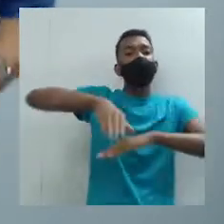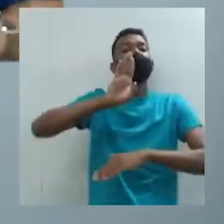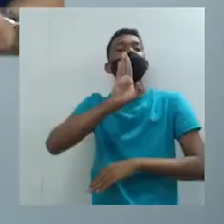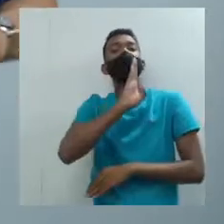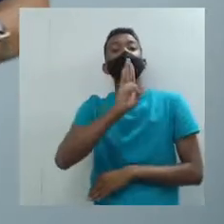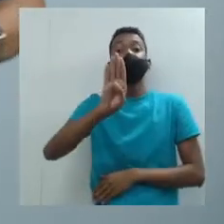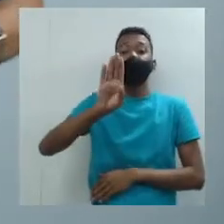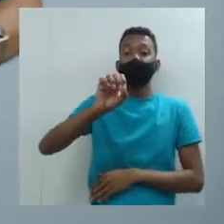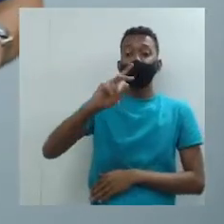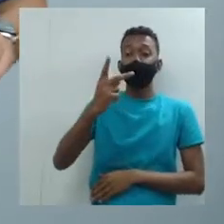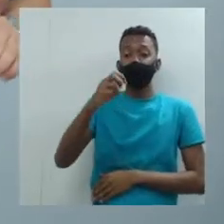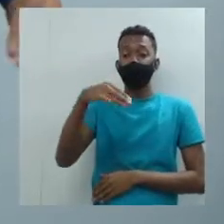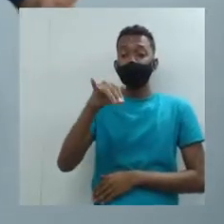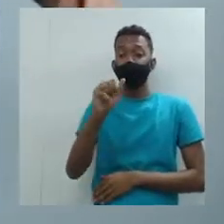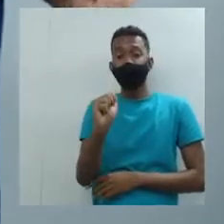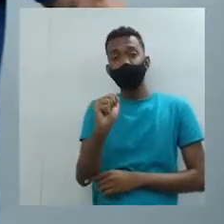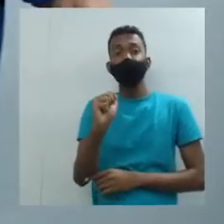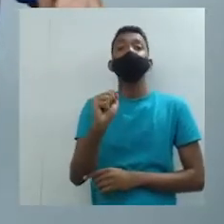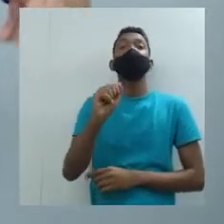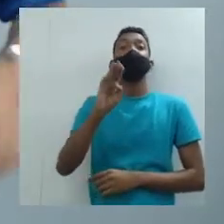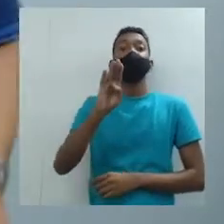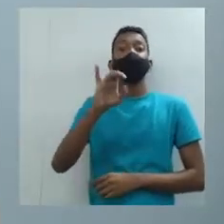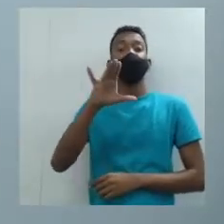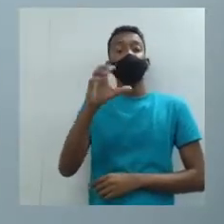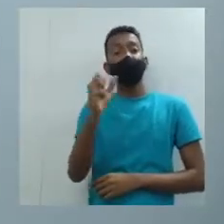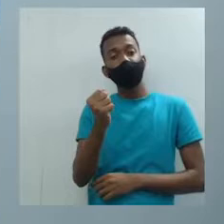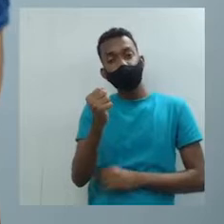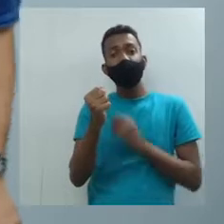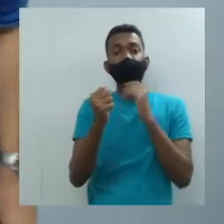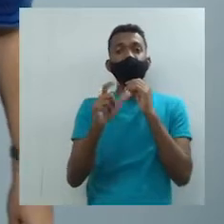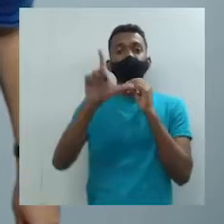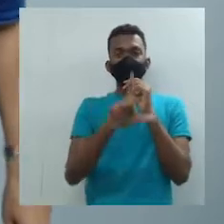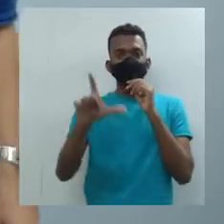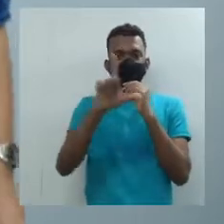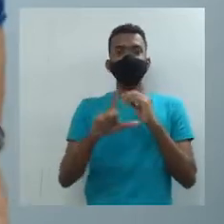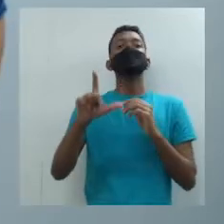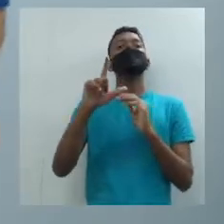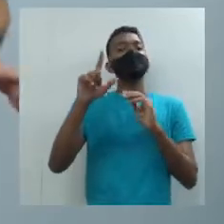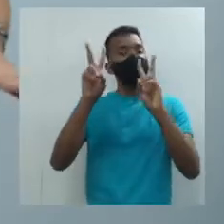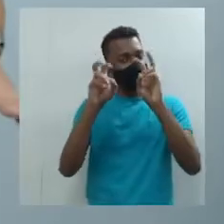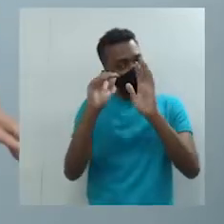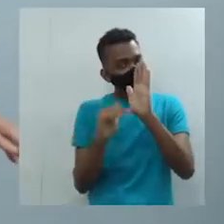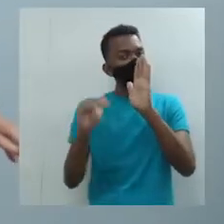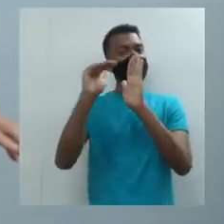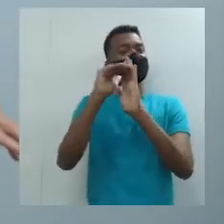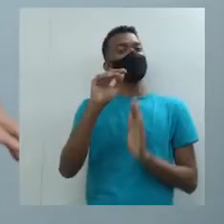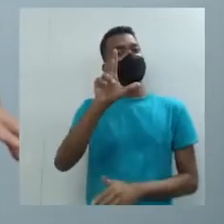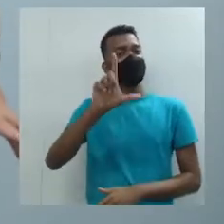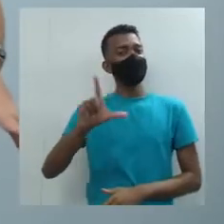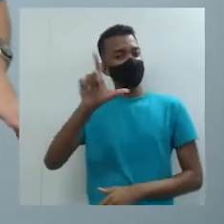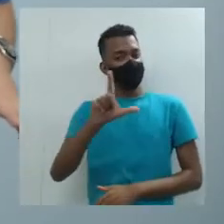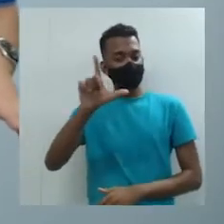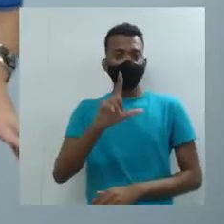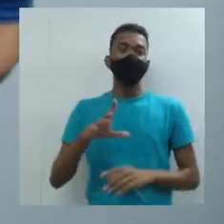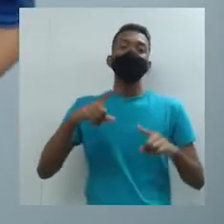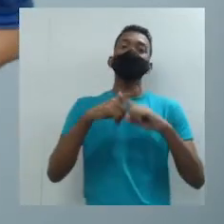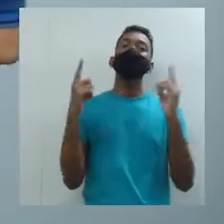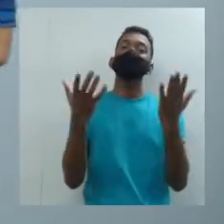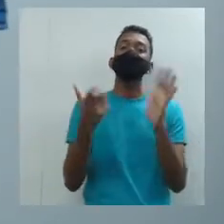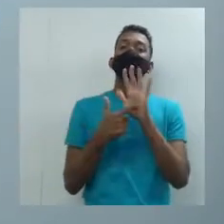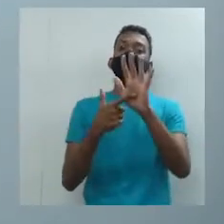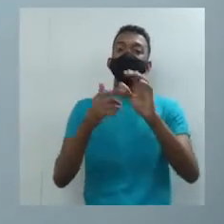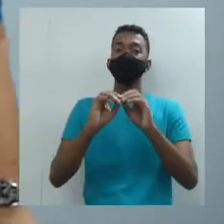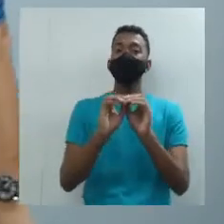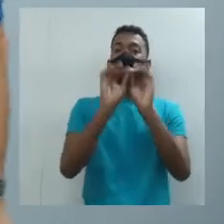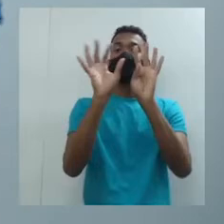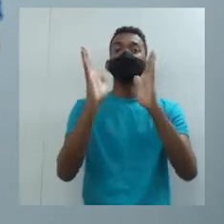boemia é literária, né? Isso, boemia literária. E sobretudo literária, né? E para brilhantar mais ainda, trago